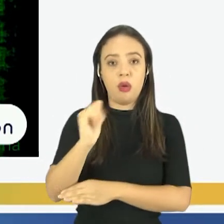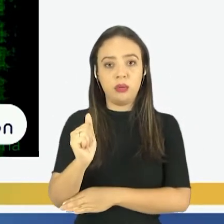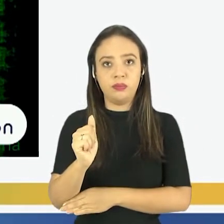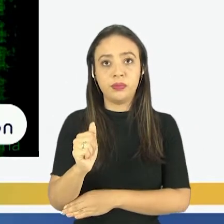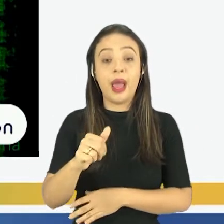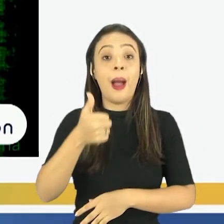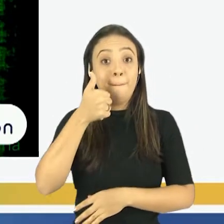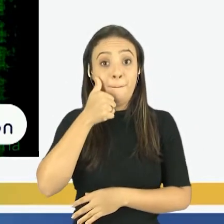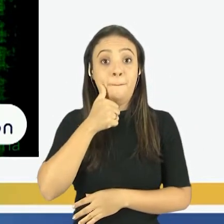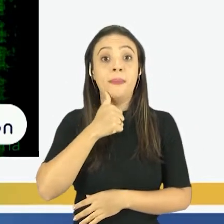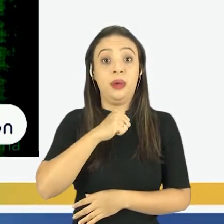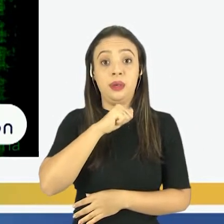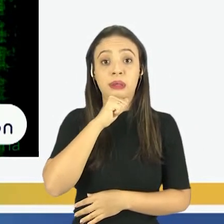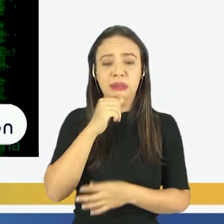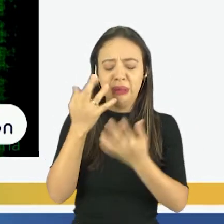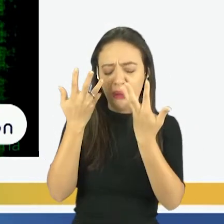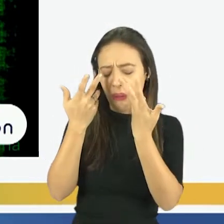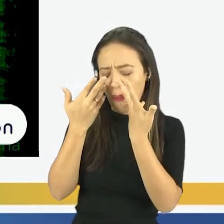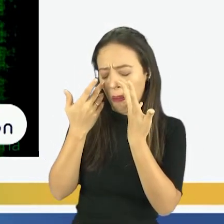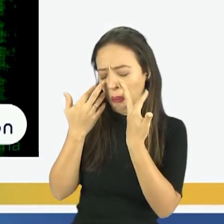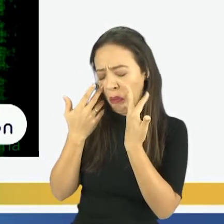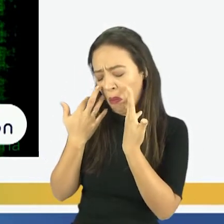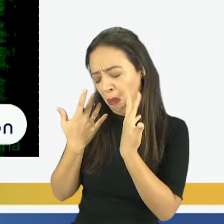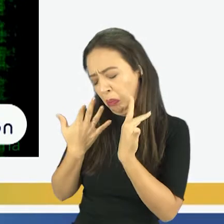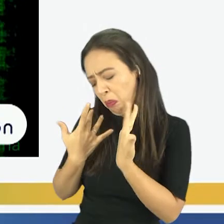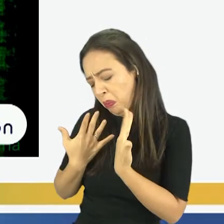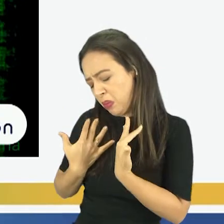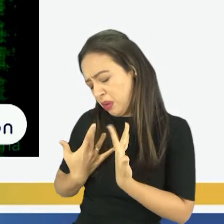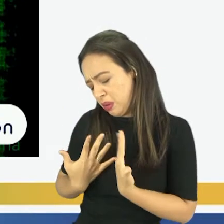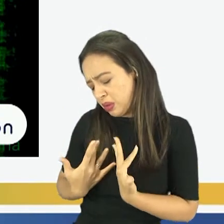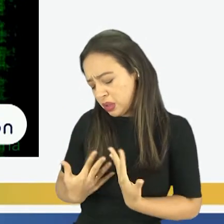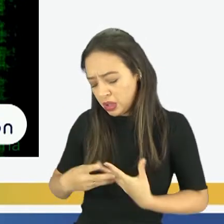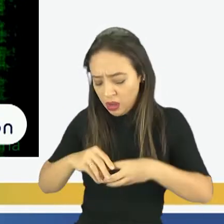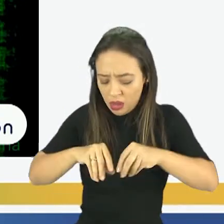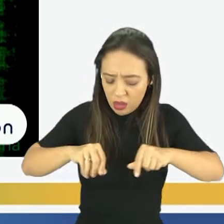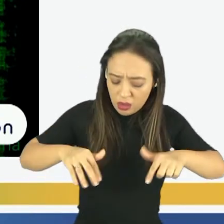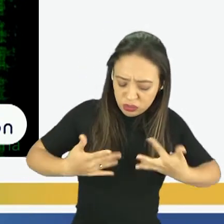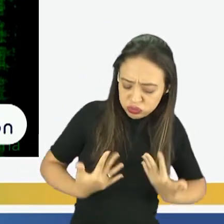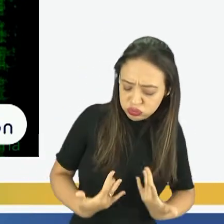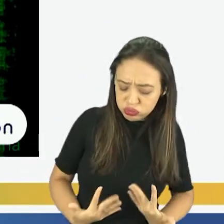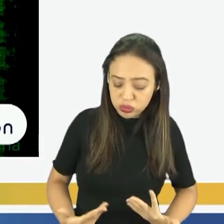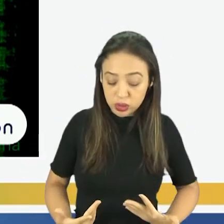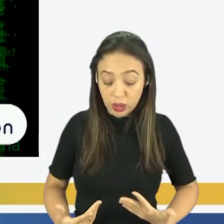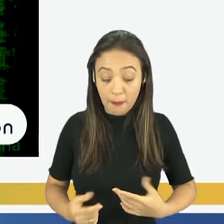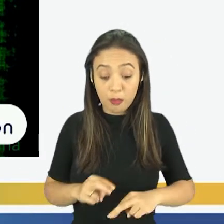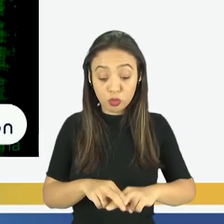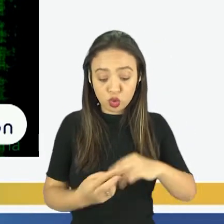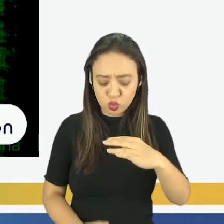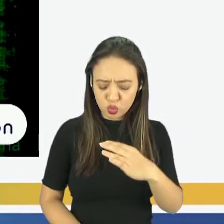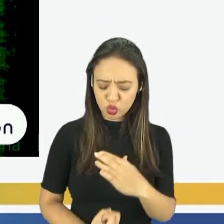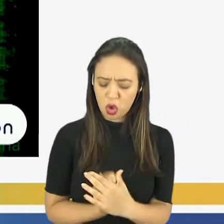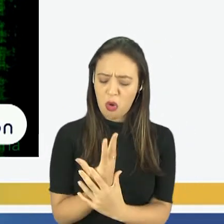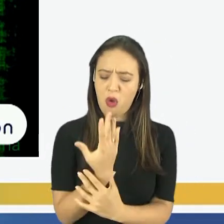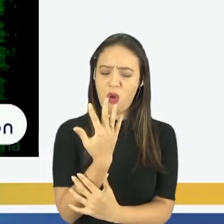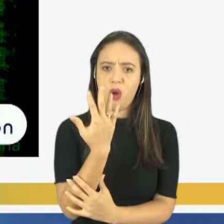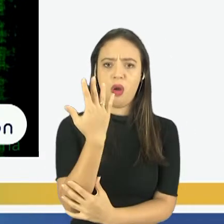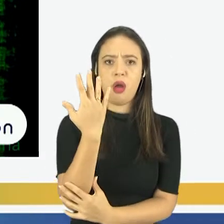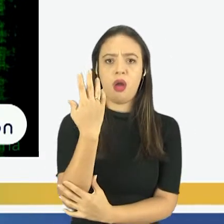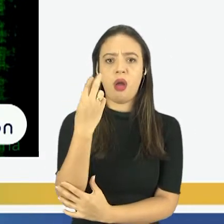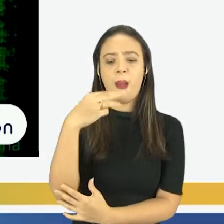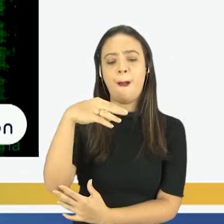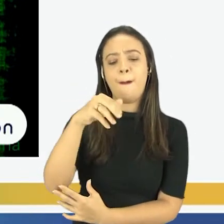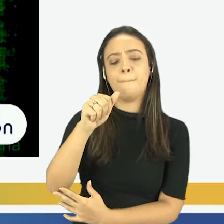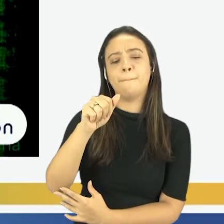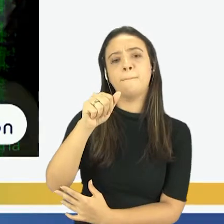tristeza derramadas pela morte da criança umedecem o solo e fazem surgir uma planta diferente, a manioca,